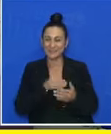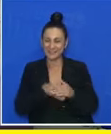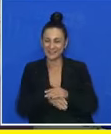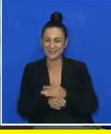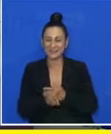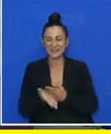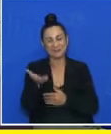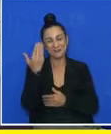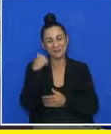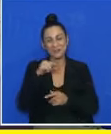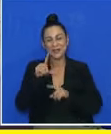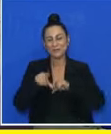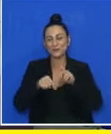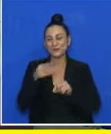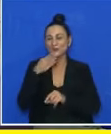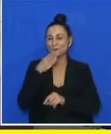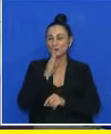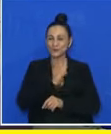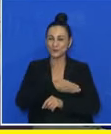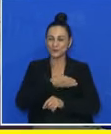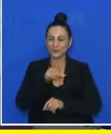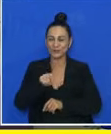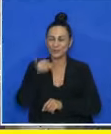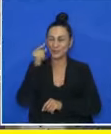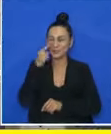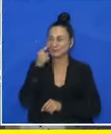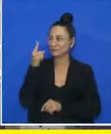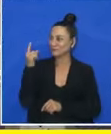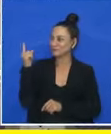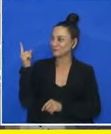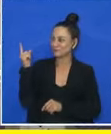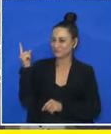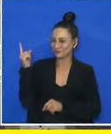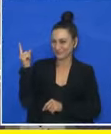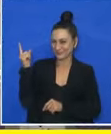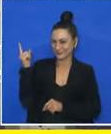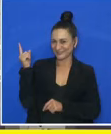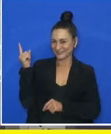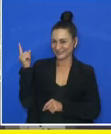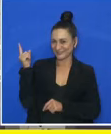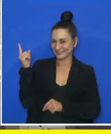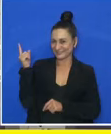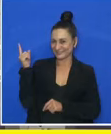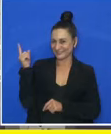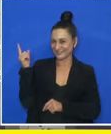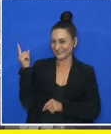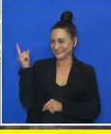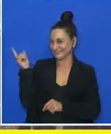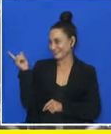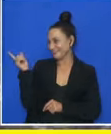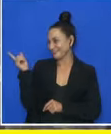lá? Sorteio do Time do Coração. Bolas posicionadas, valendo.